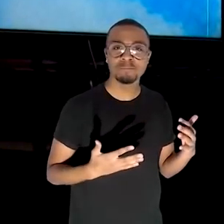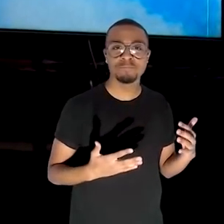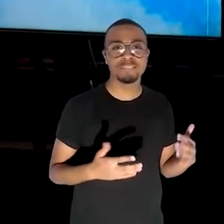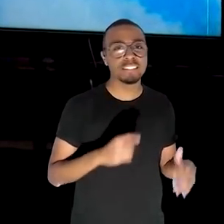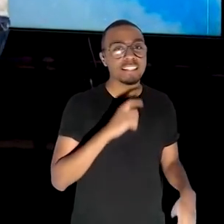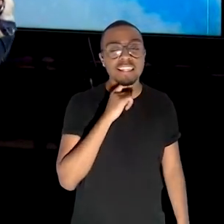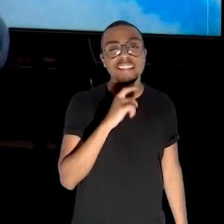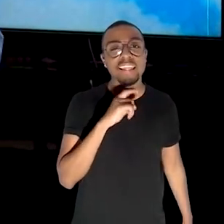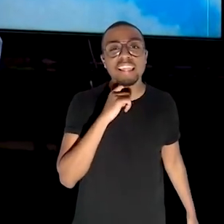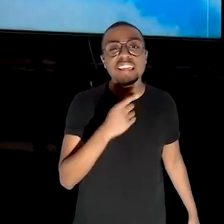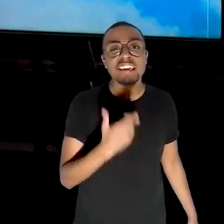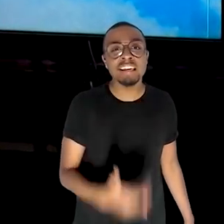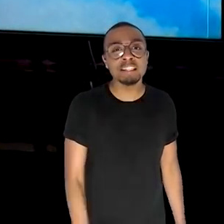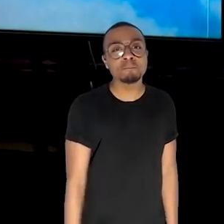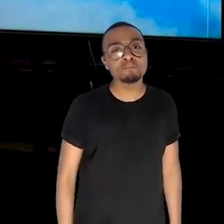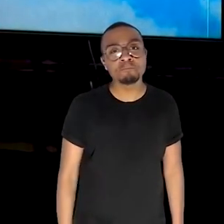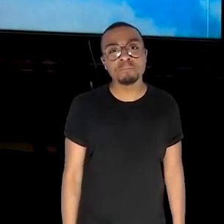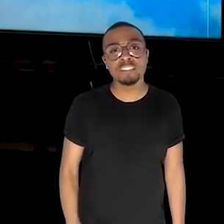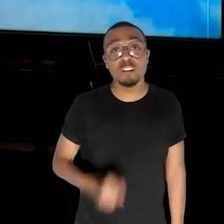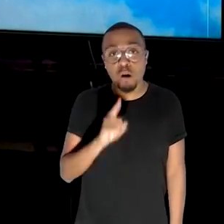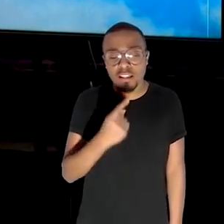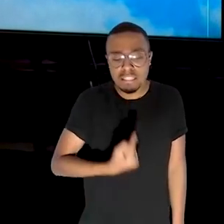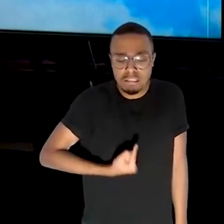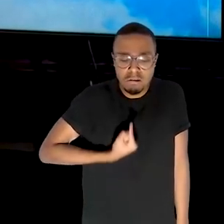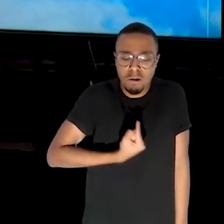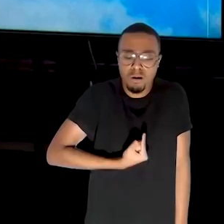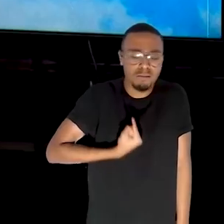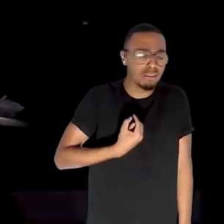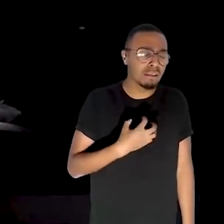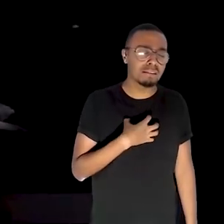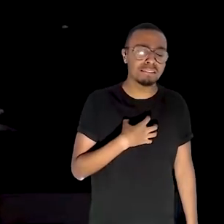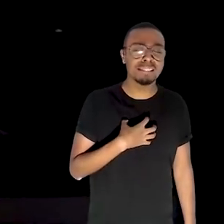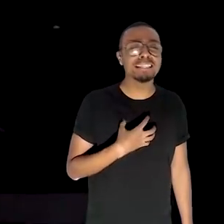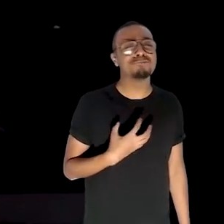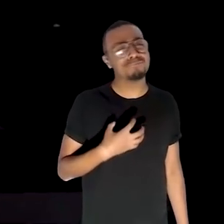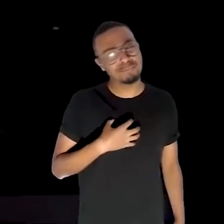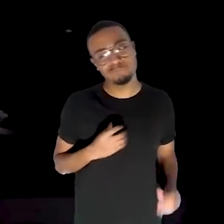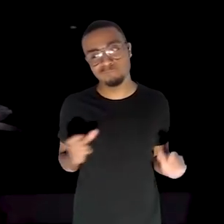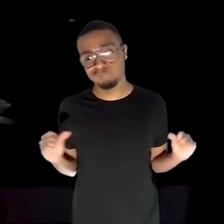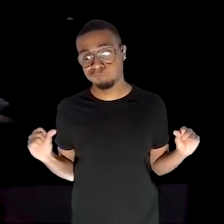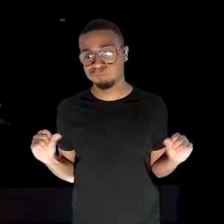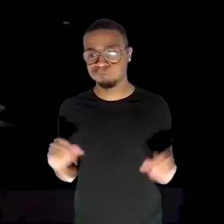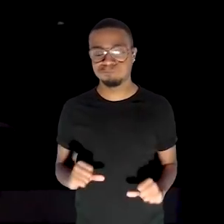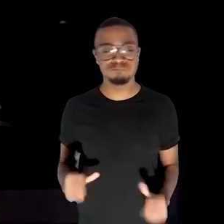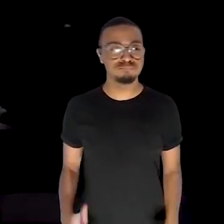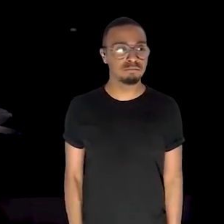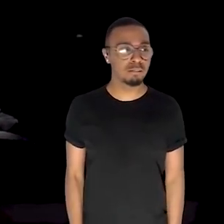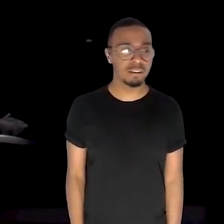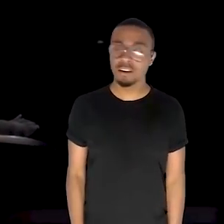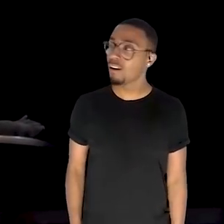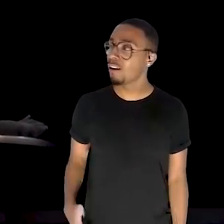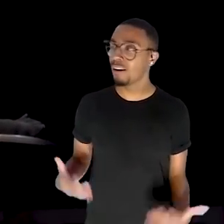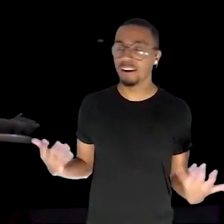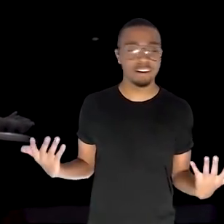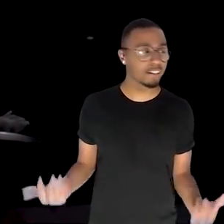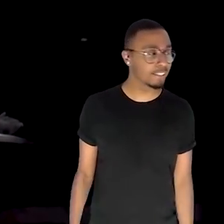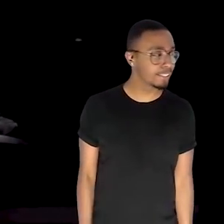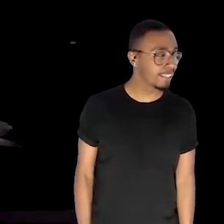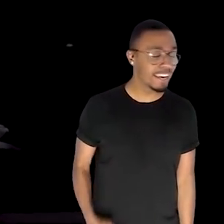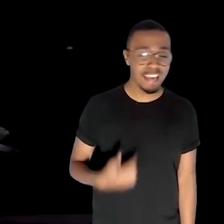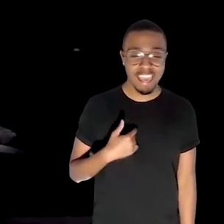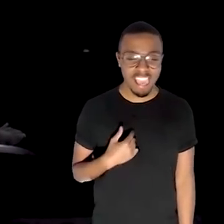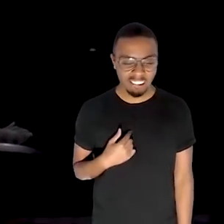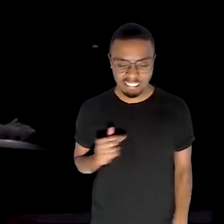tudo. E isso é frustrante, quando simplesmente não se recebe nada. E